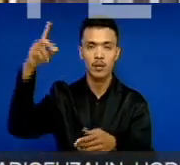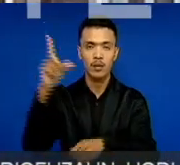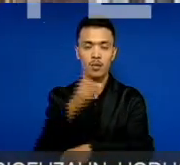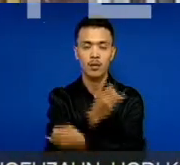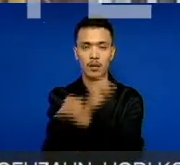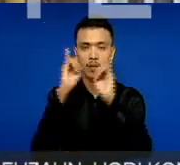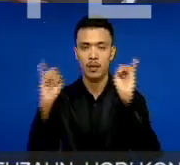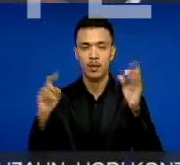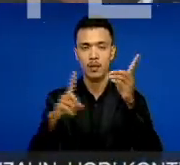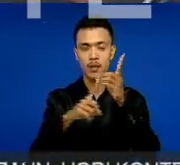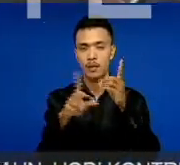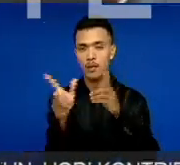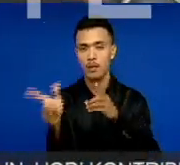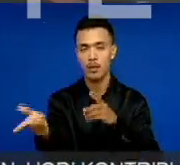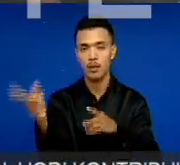maio tinane.